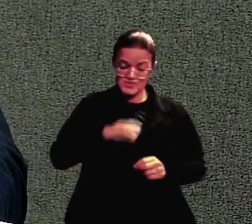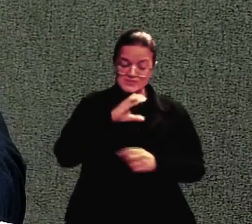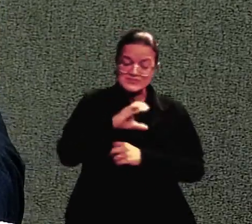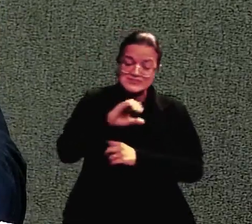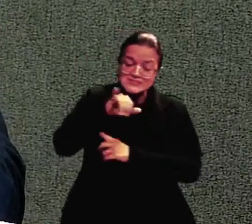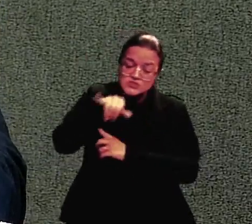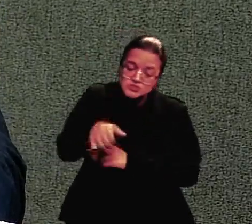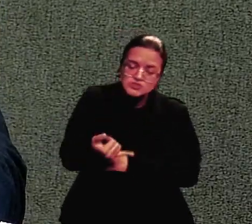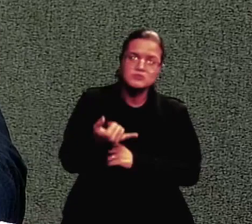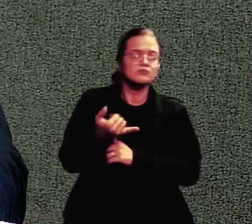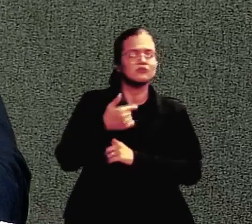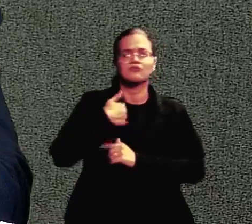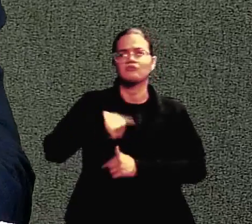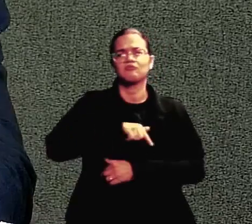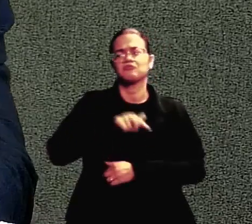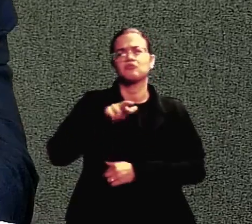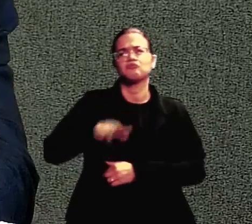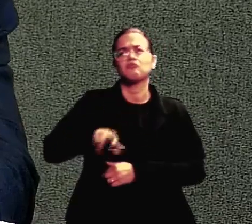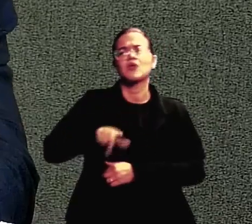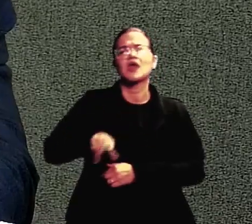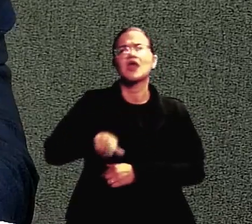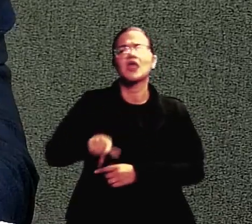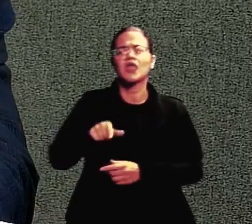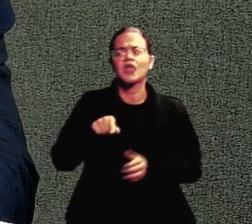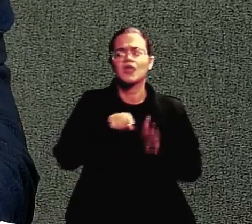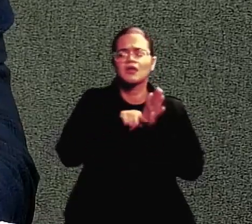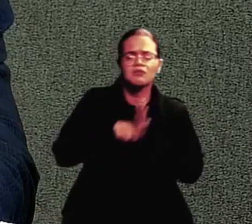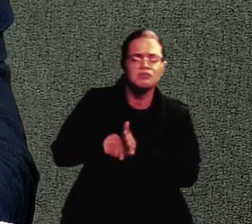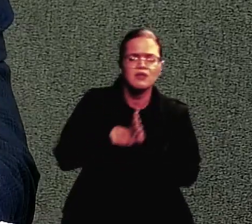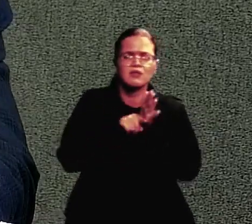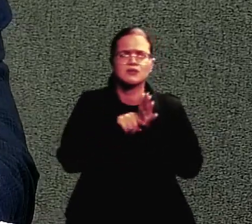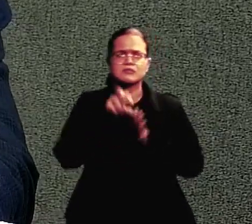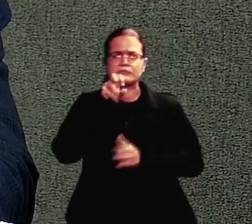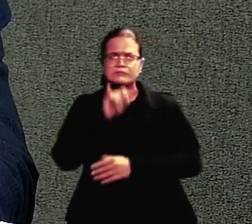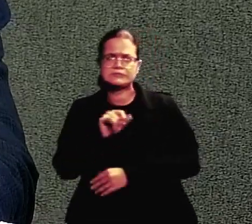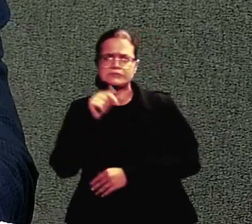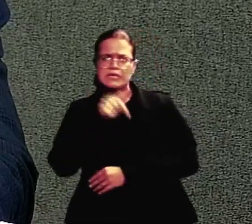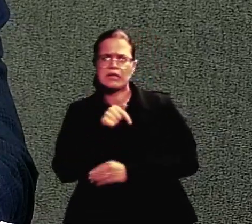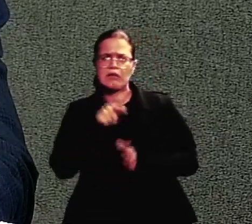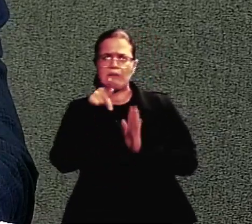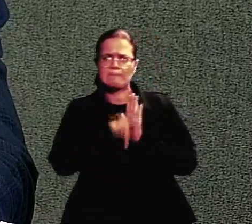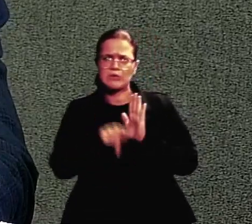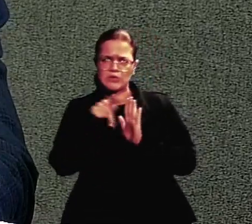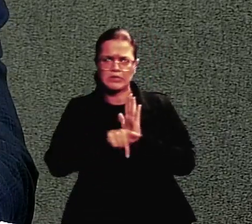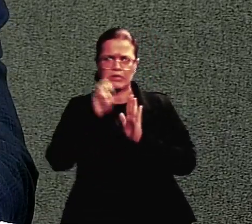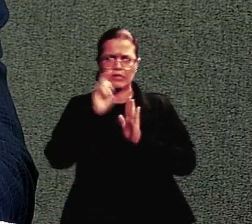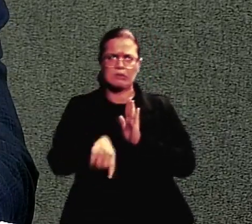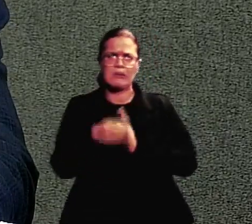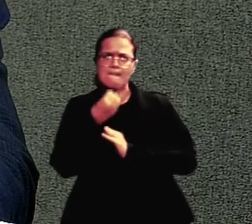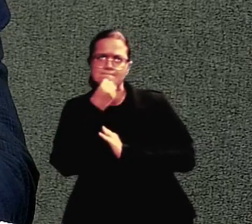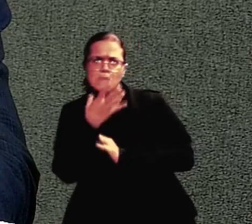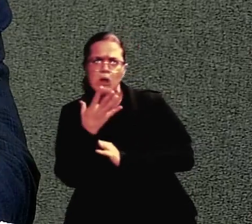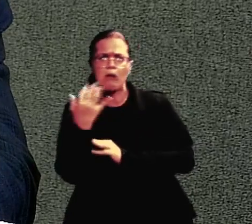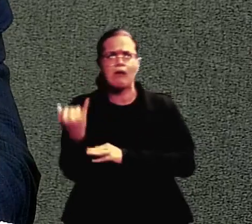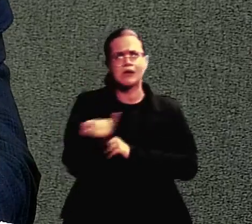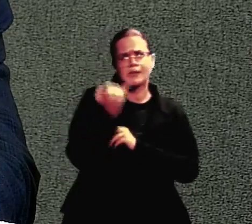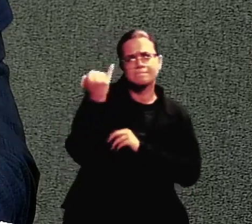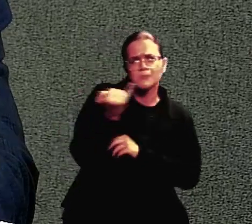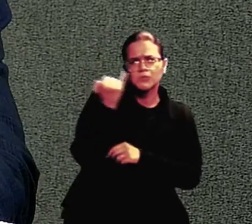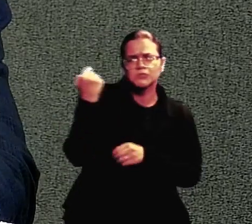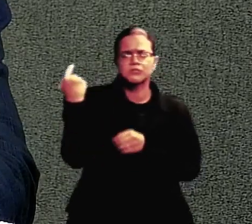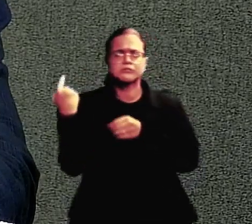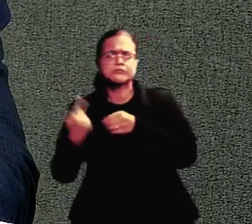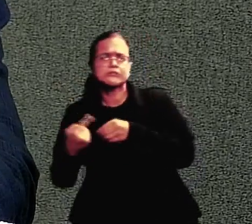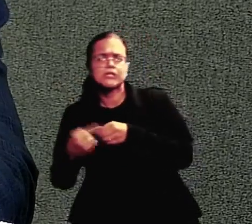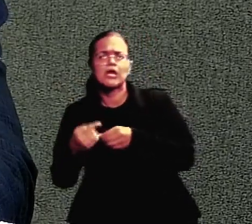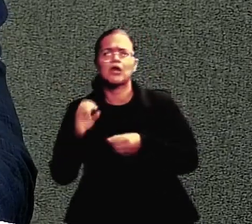de Constituição e Justiça. Nós não estamos analisando se o projeto é importante para a cidade,